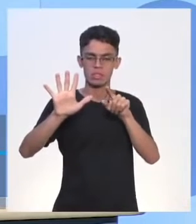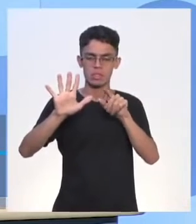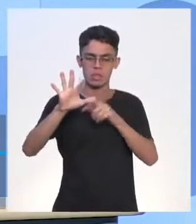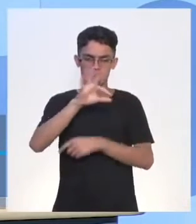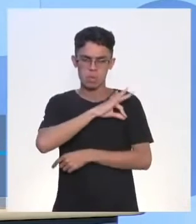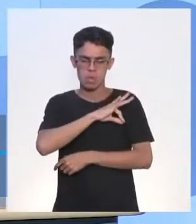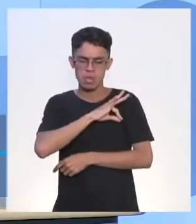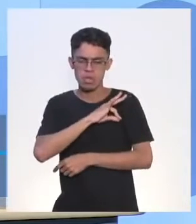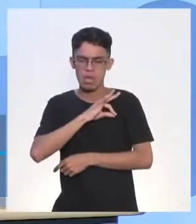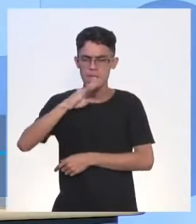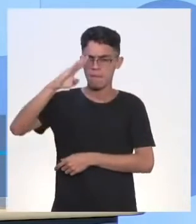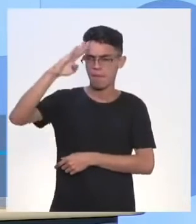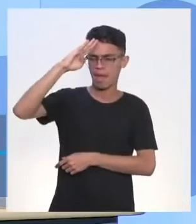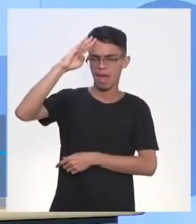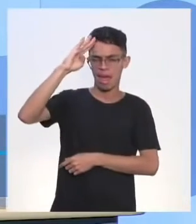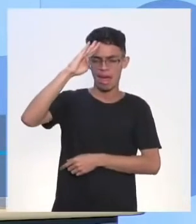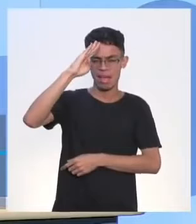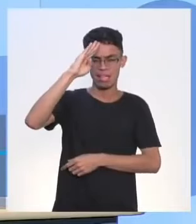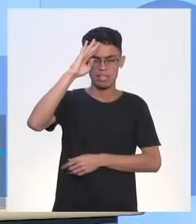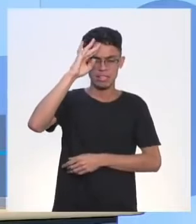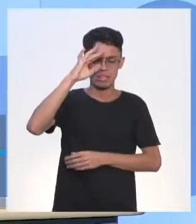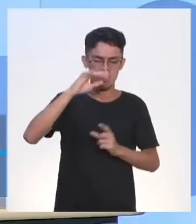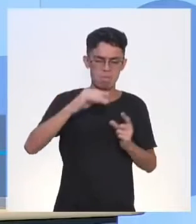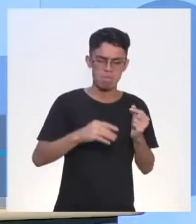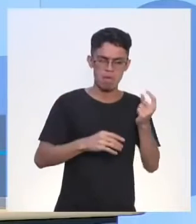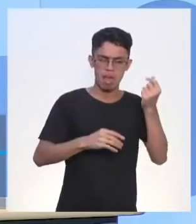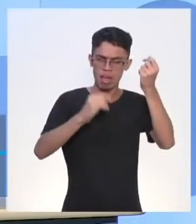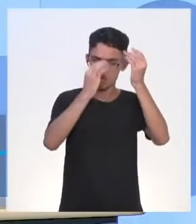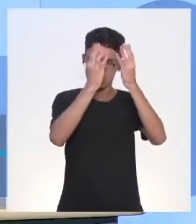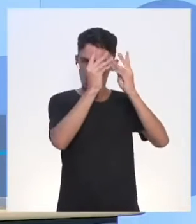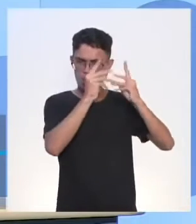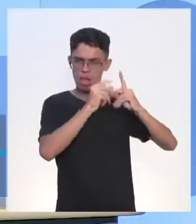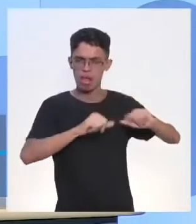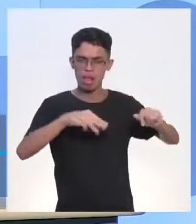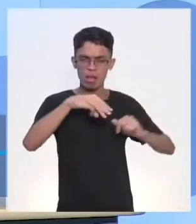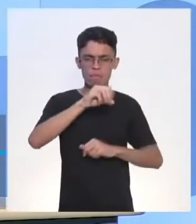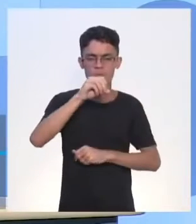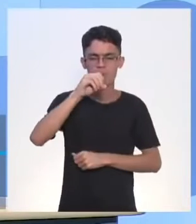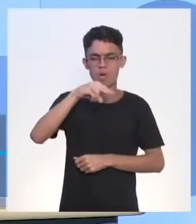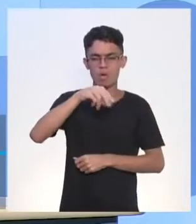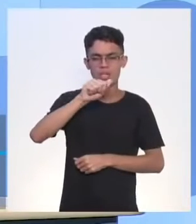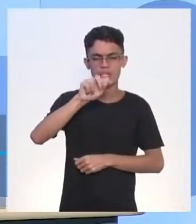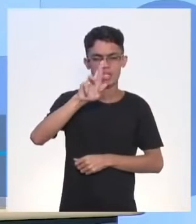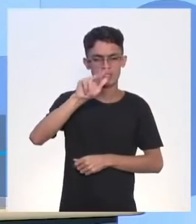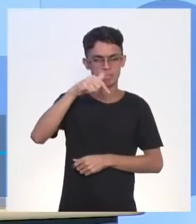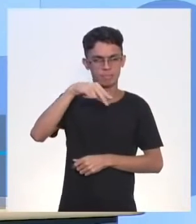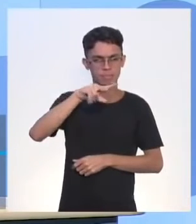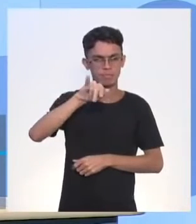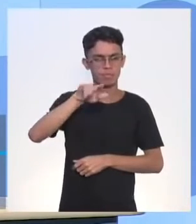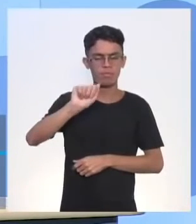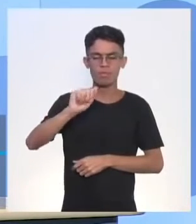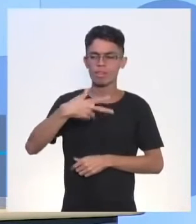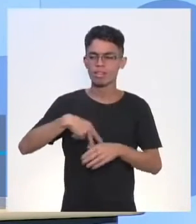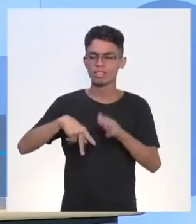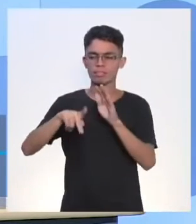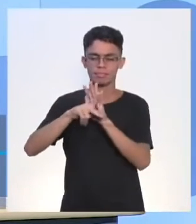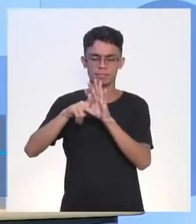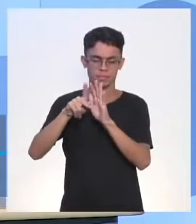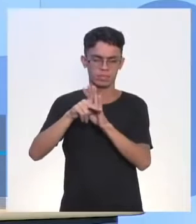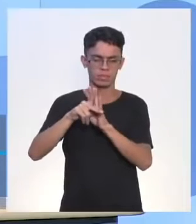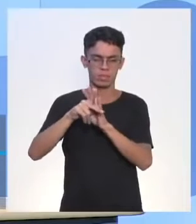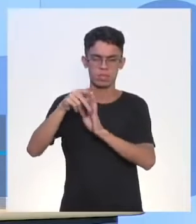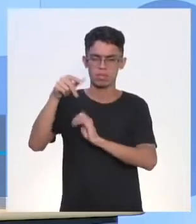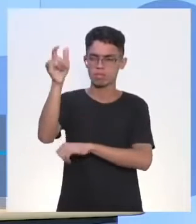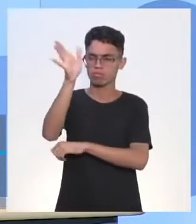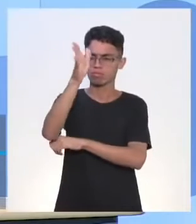derrubaram a monarquia, derrubaram o velho, né? Muitas pinturas, até a nossa própria bandeira